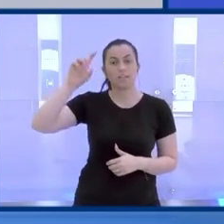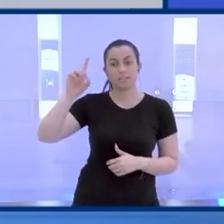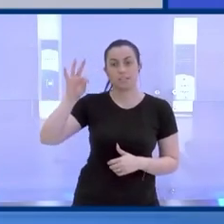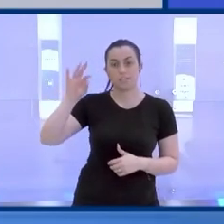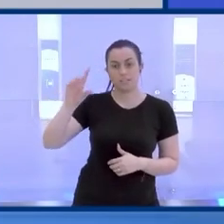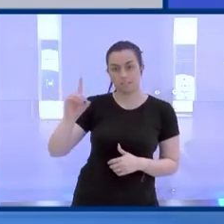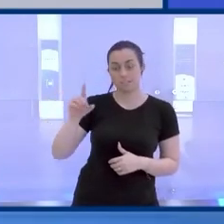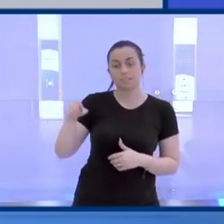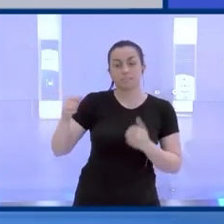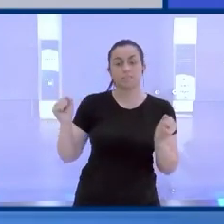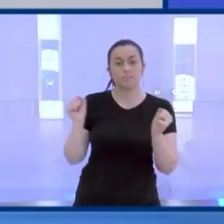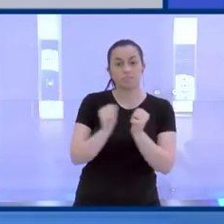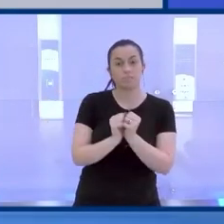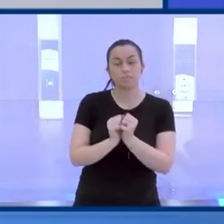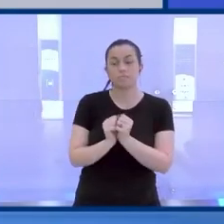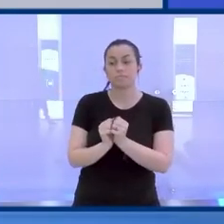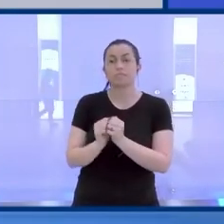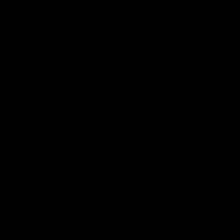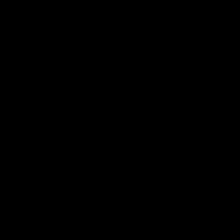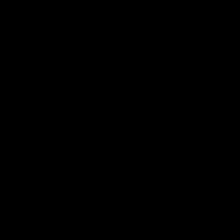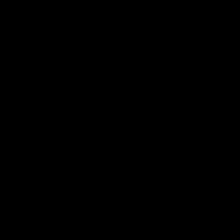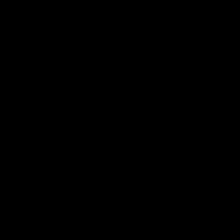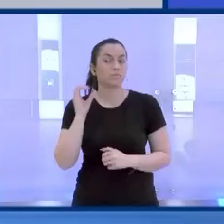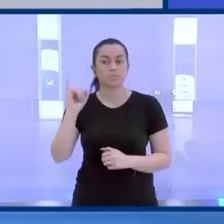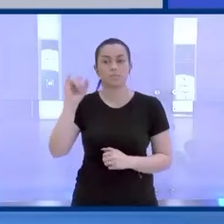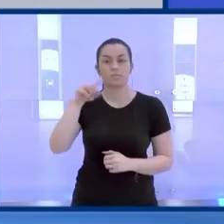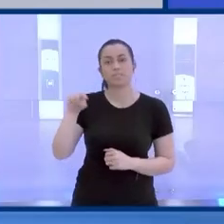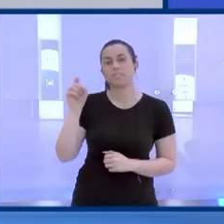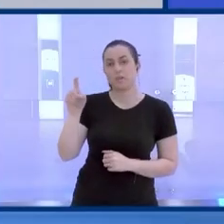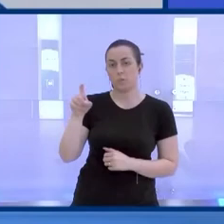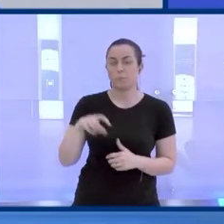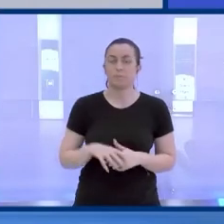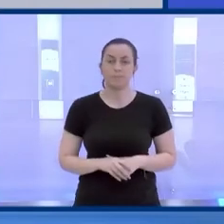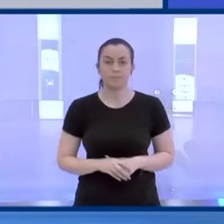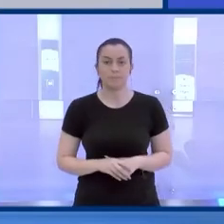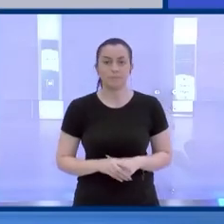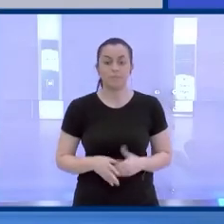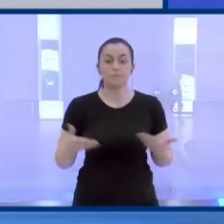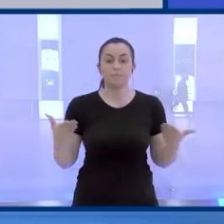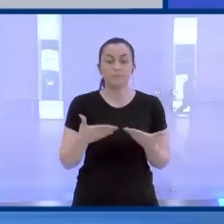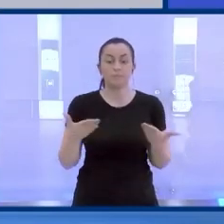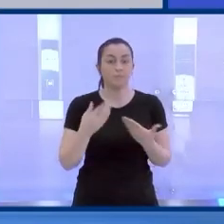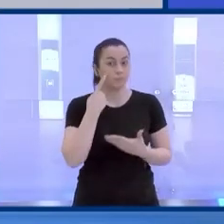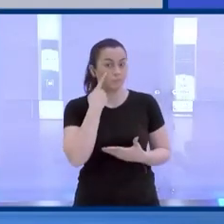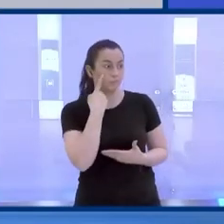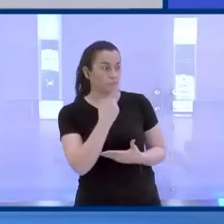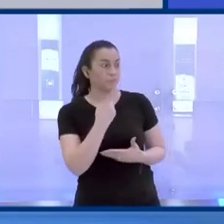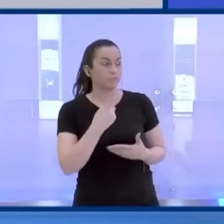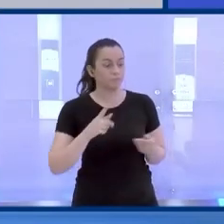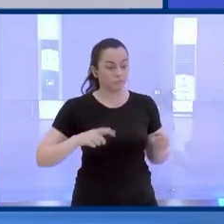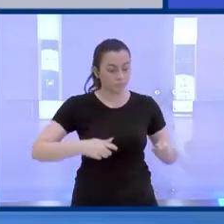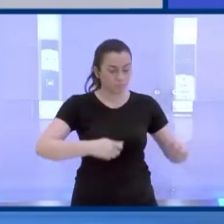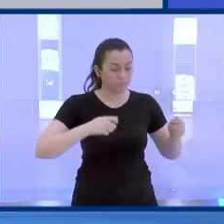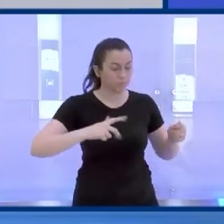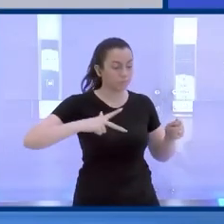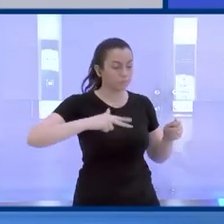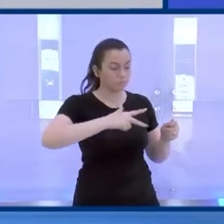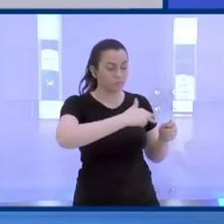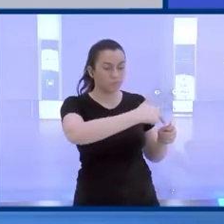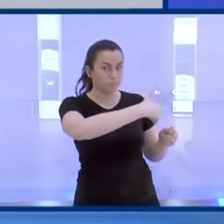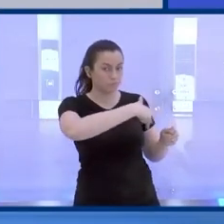corretora Itaú. Agora a comissão irá romper o lacre do malote